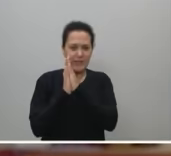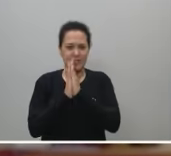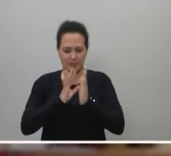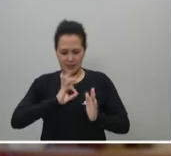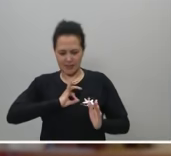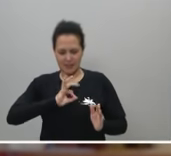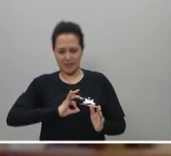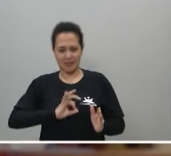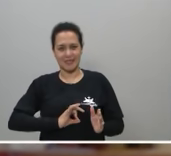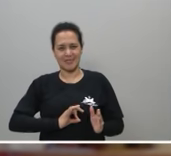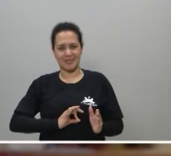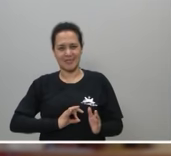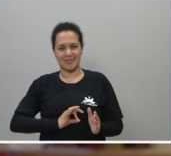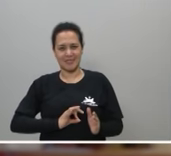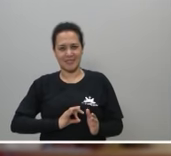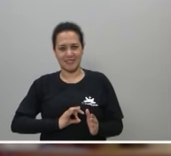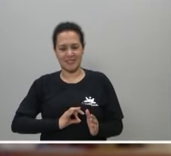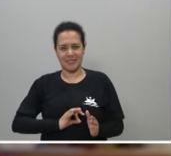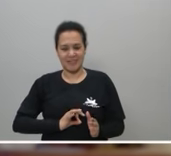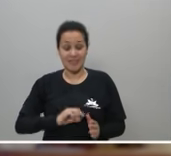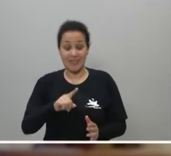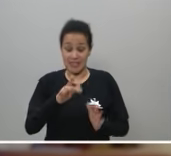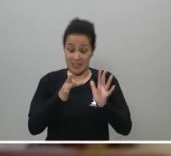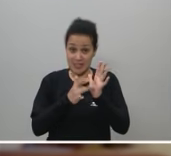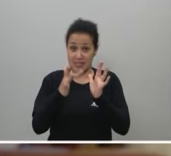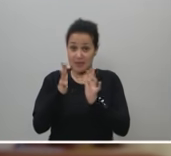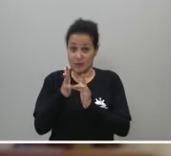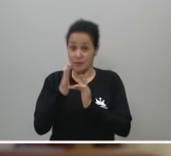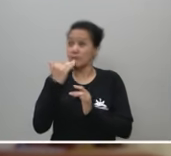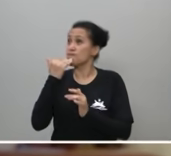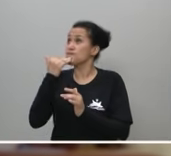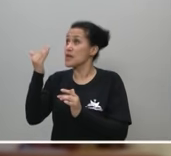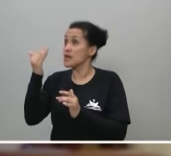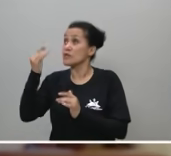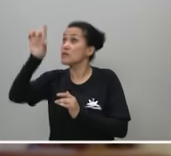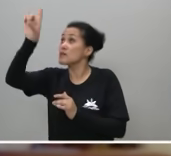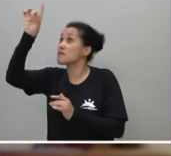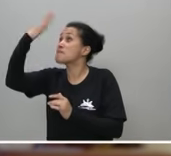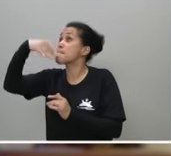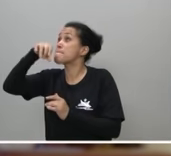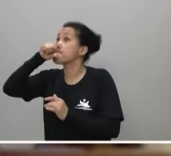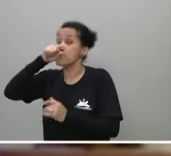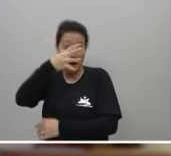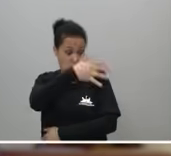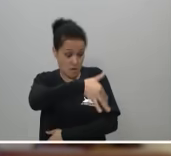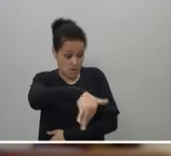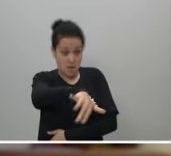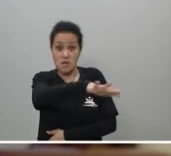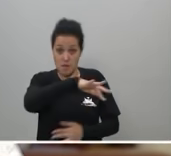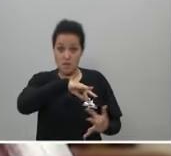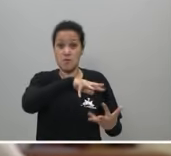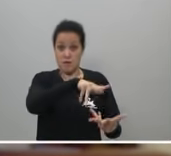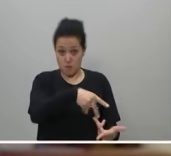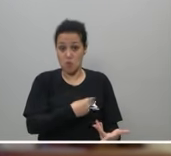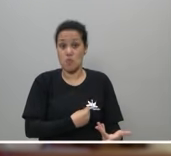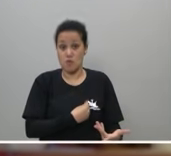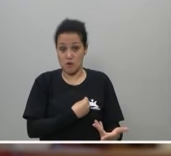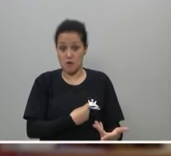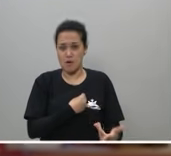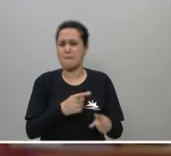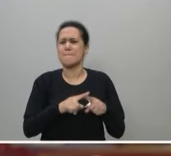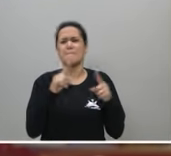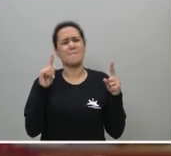eles estão no mundo, eu rogo, Pai, não os deixe sucumbir. Parece que Jesus